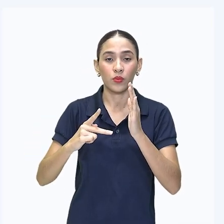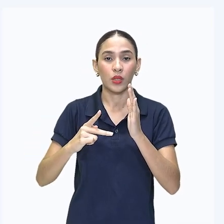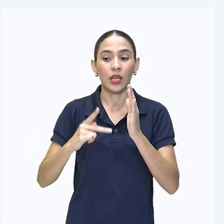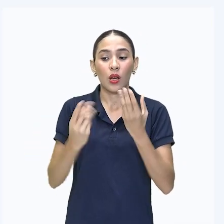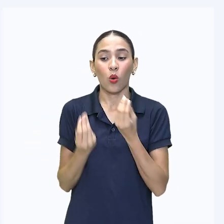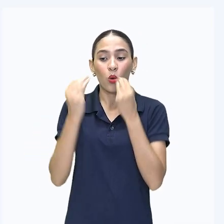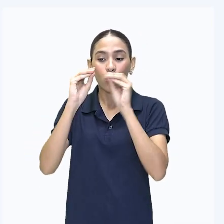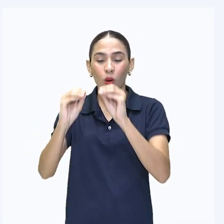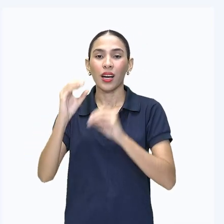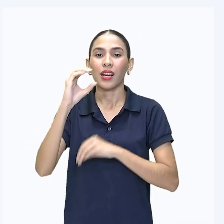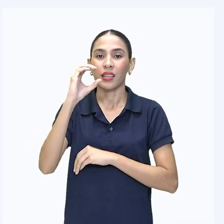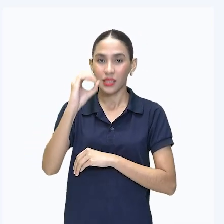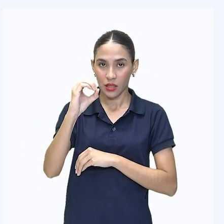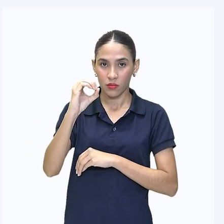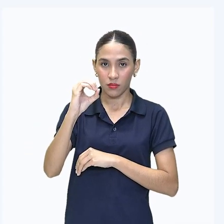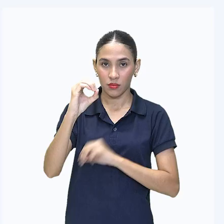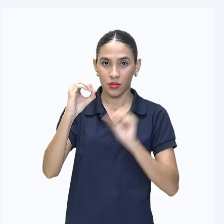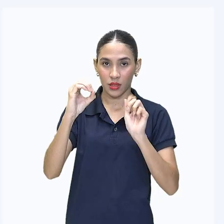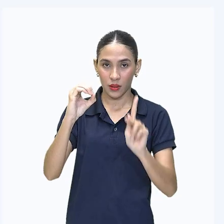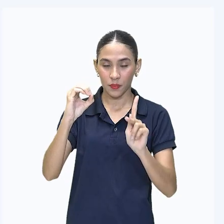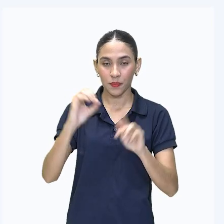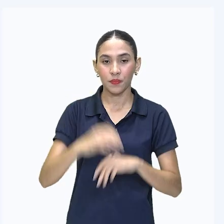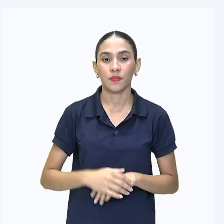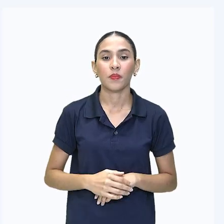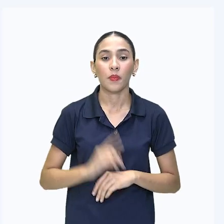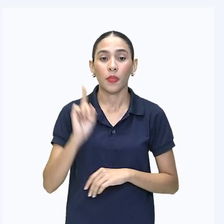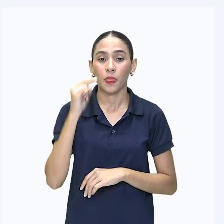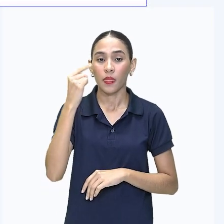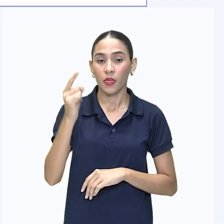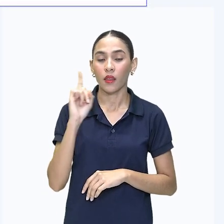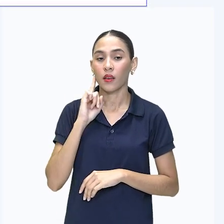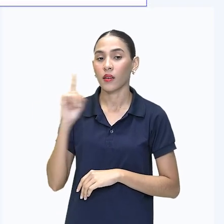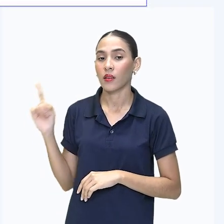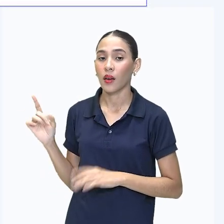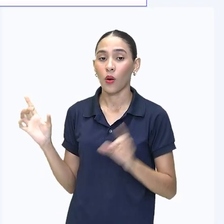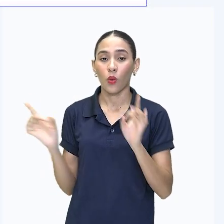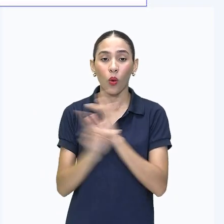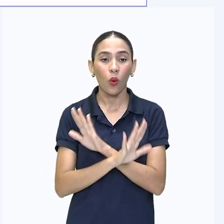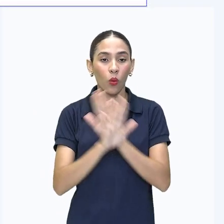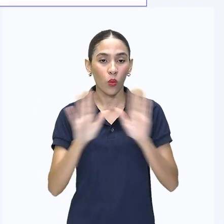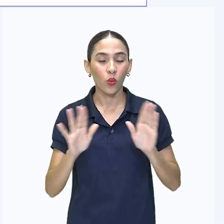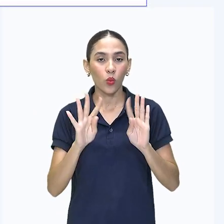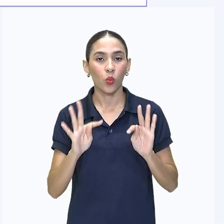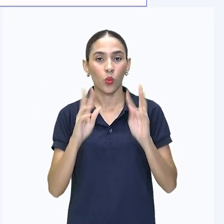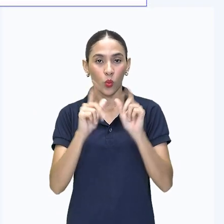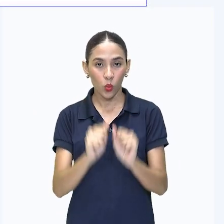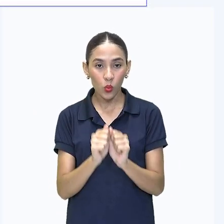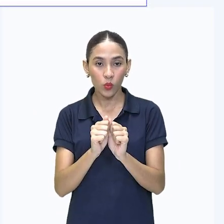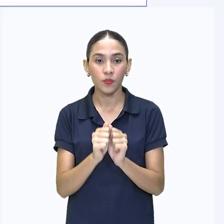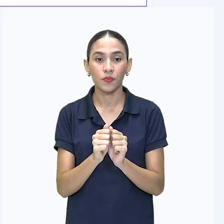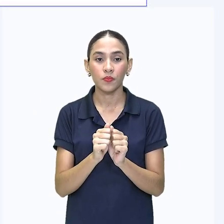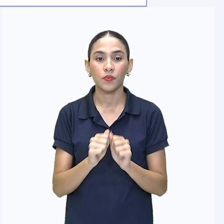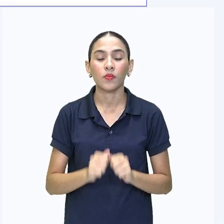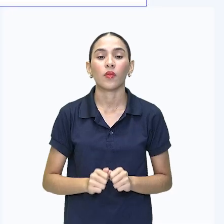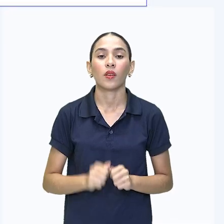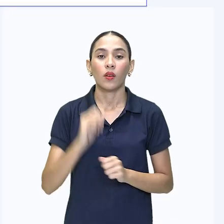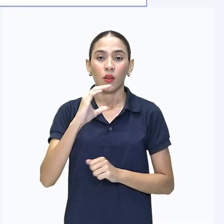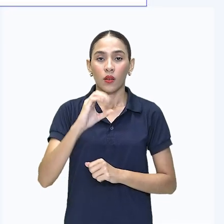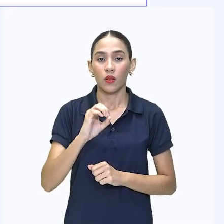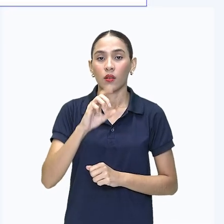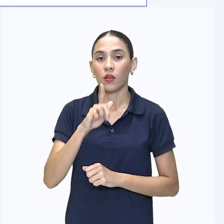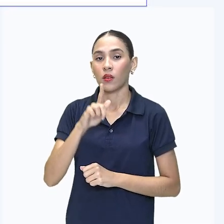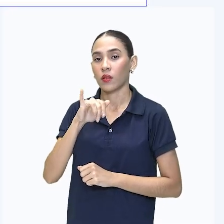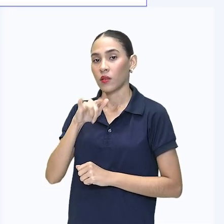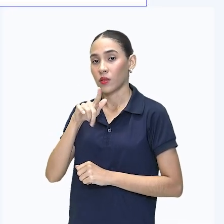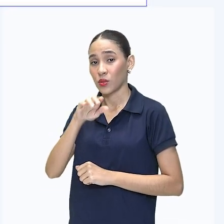porque 0 é nota, tá? Então, na próxima tela, quando a gente concluir os lançamentos, né, a gente digita o